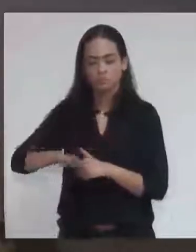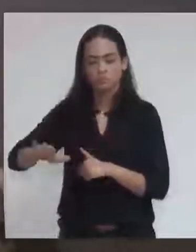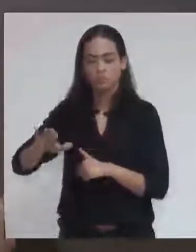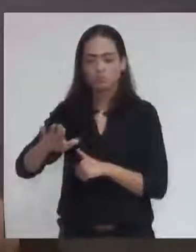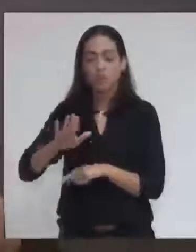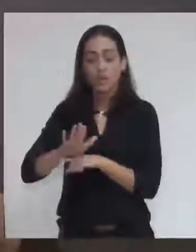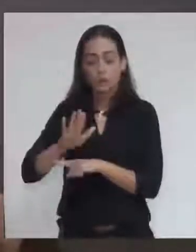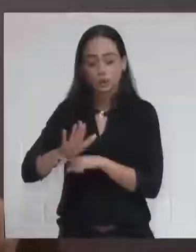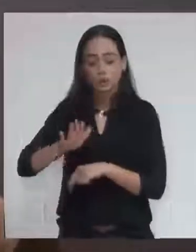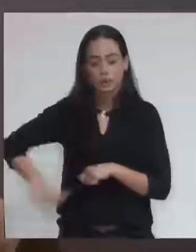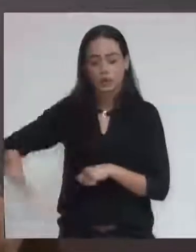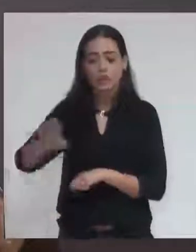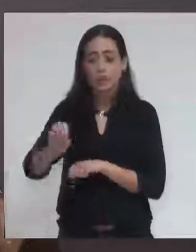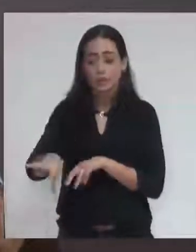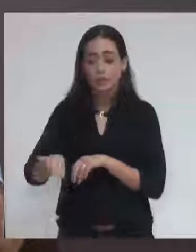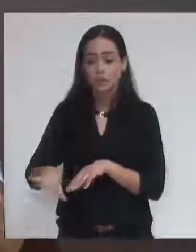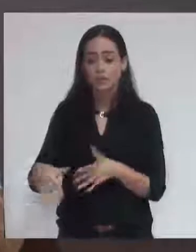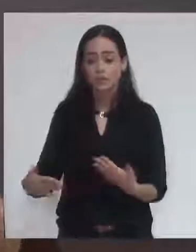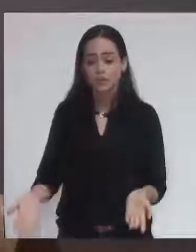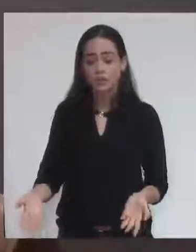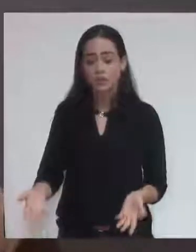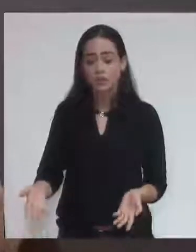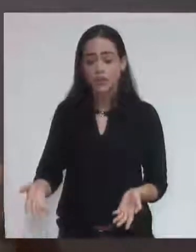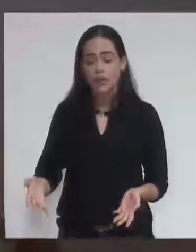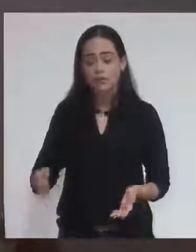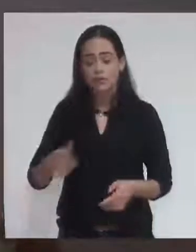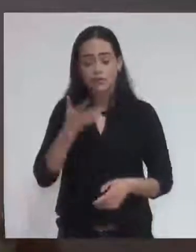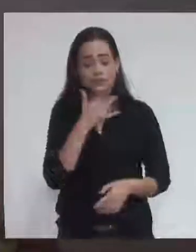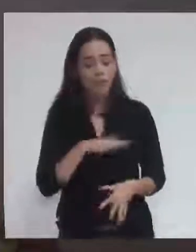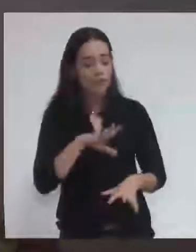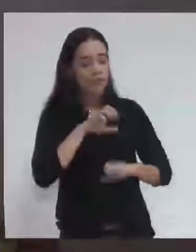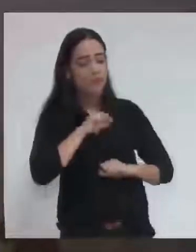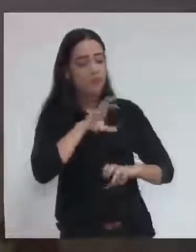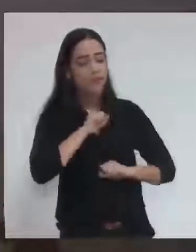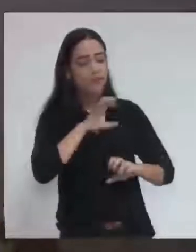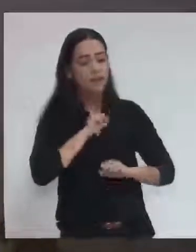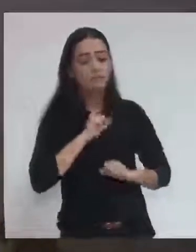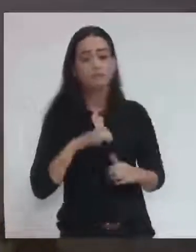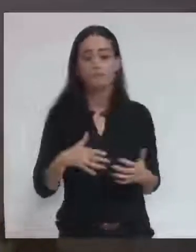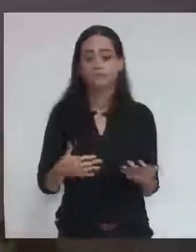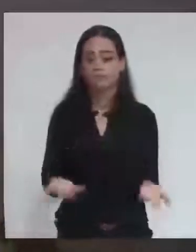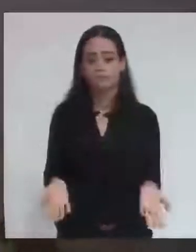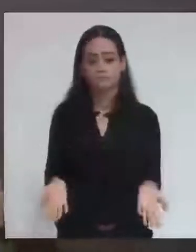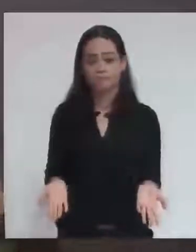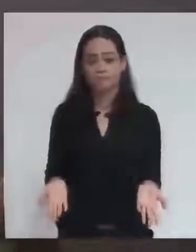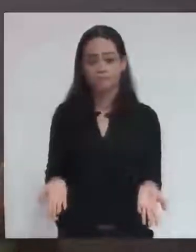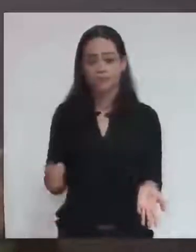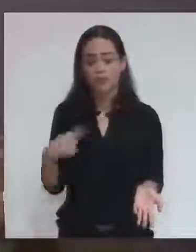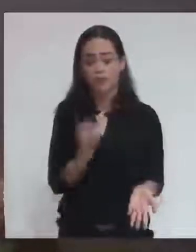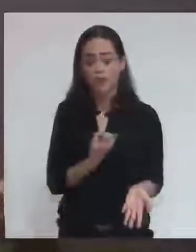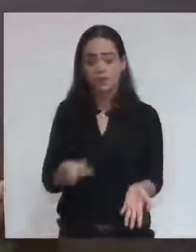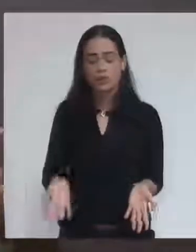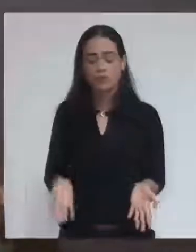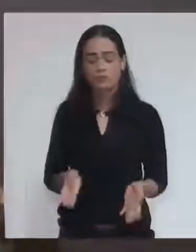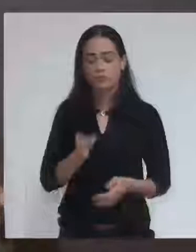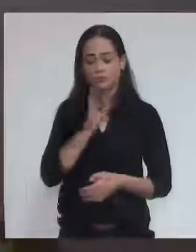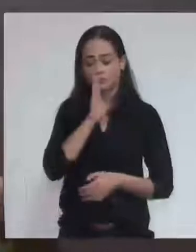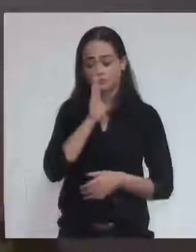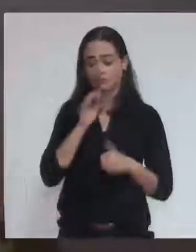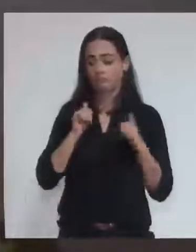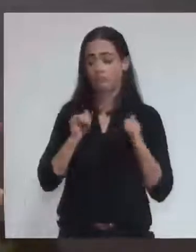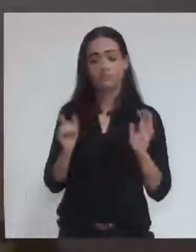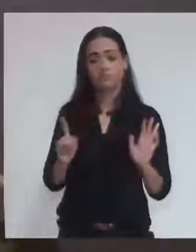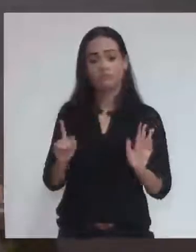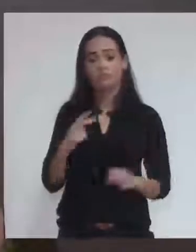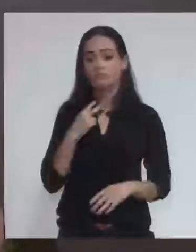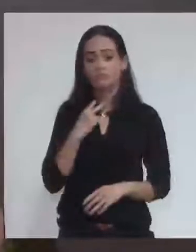em risco a própria população, que são as crianças. Como é que a gente pode se conformar com isso? E aí eu lembrei alguns pontos que são importantes, que a